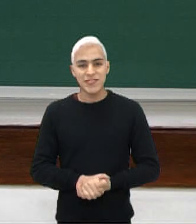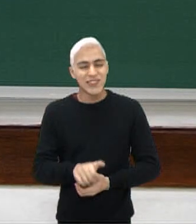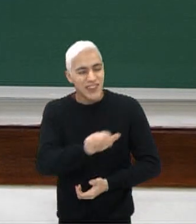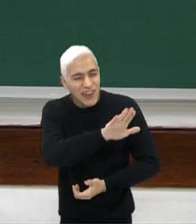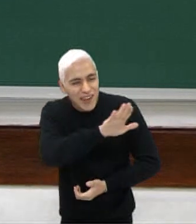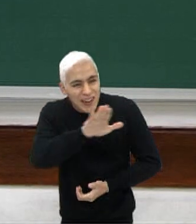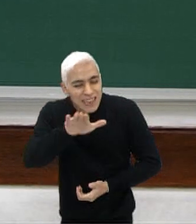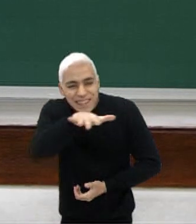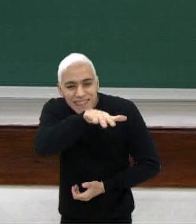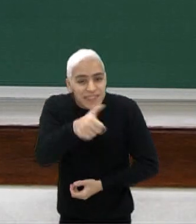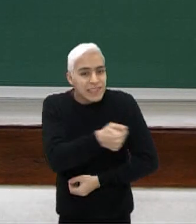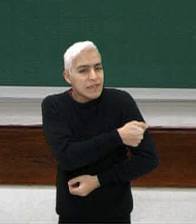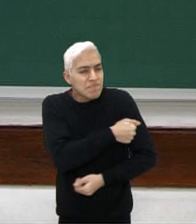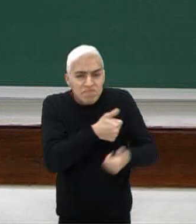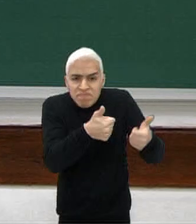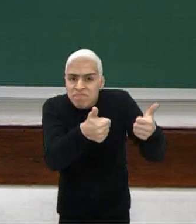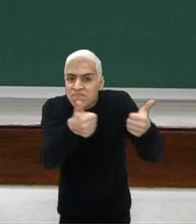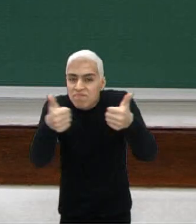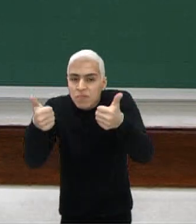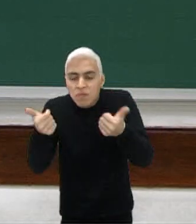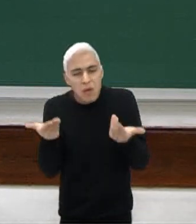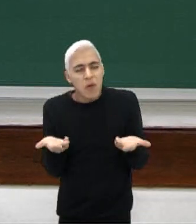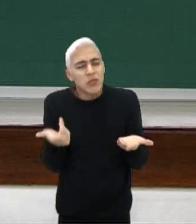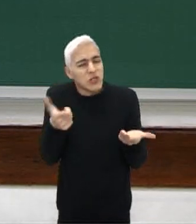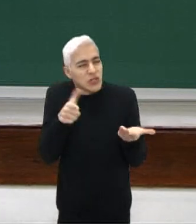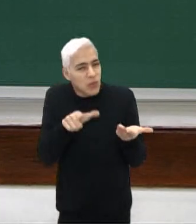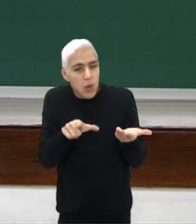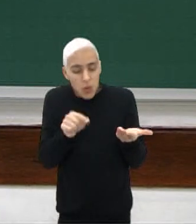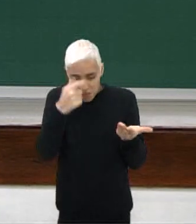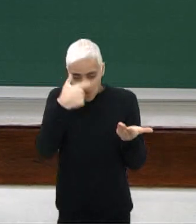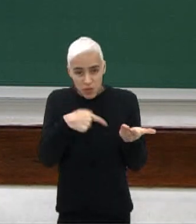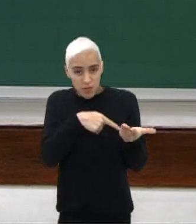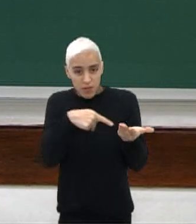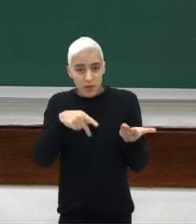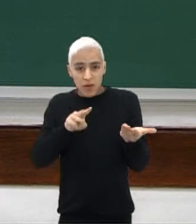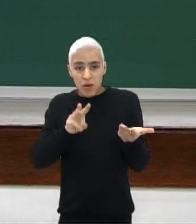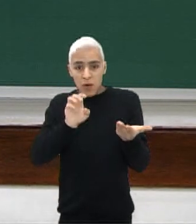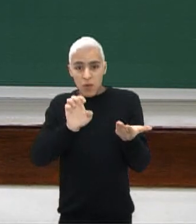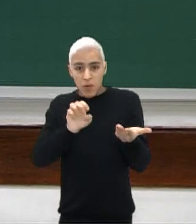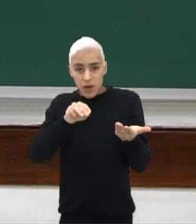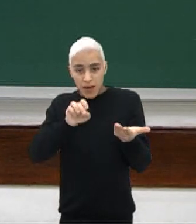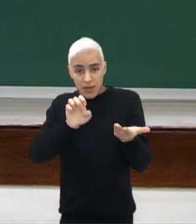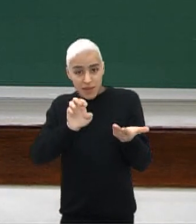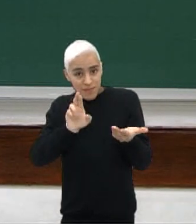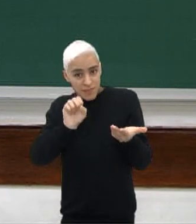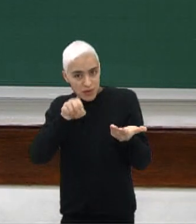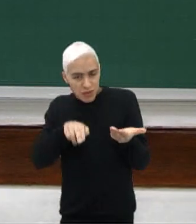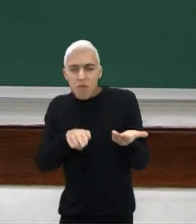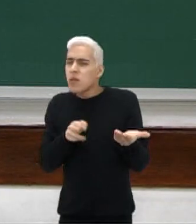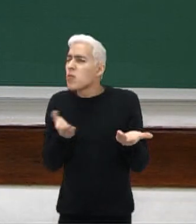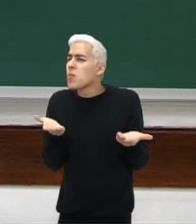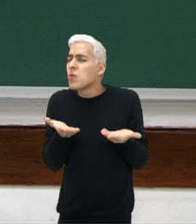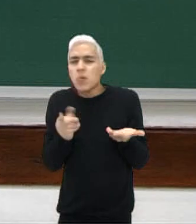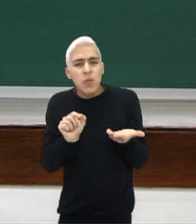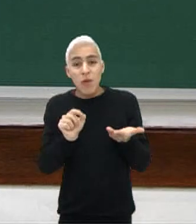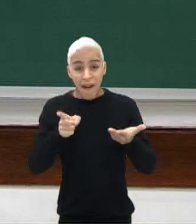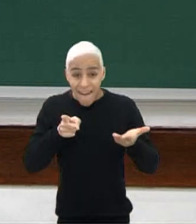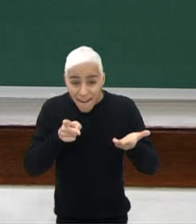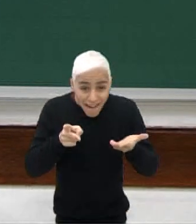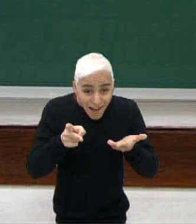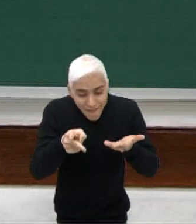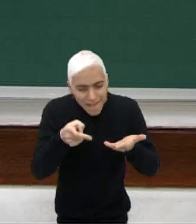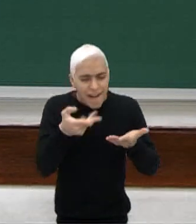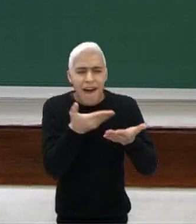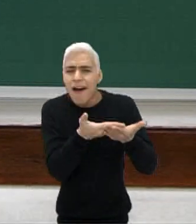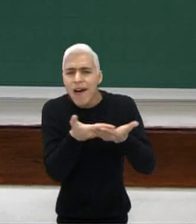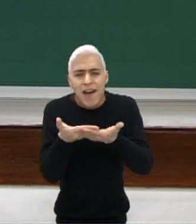Olá pessoal, tudo bem com vocês? Estamos de volta, eu sou o professor Emerson e nós vamos dar continuidade ao ensino de